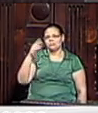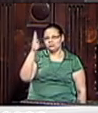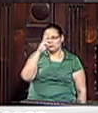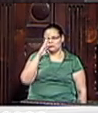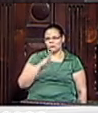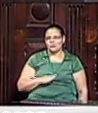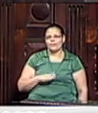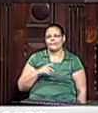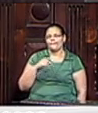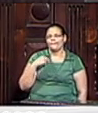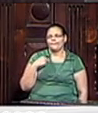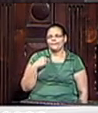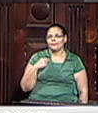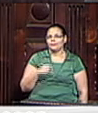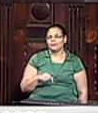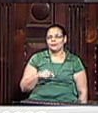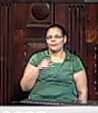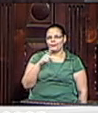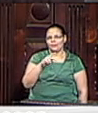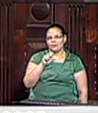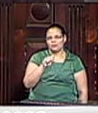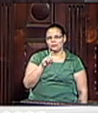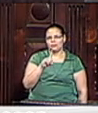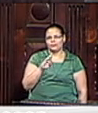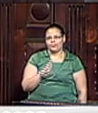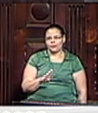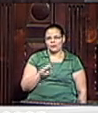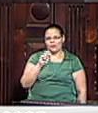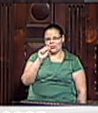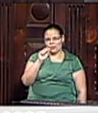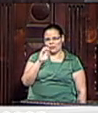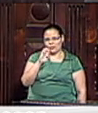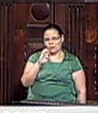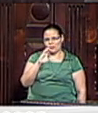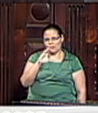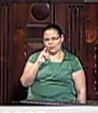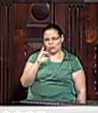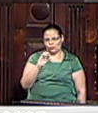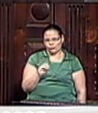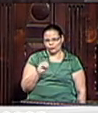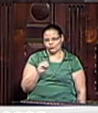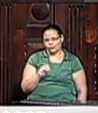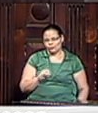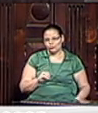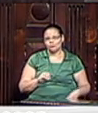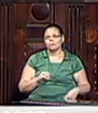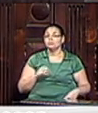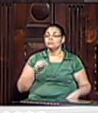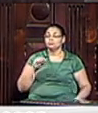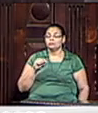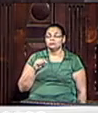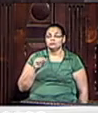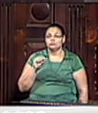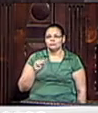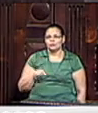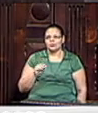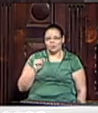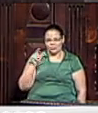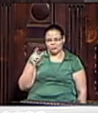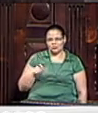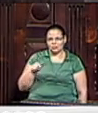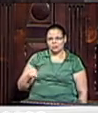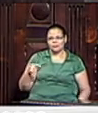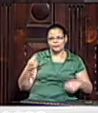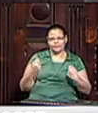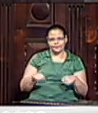do PSDB, Aécio Neves. A posição é que ele tem